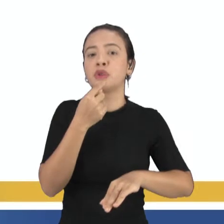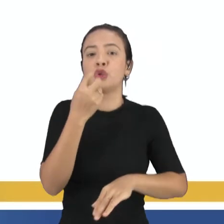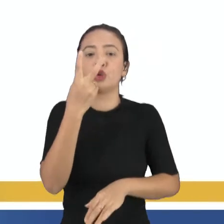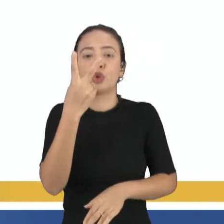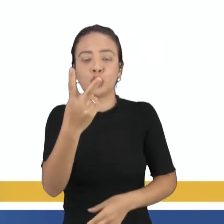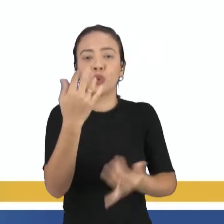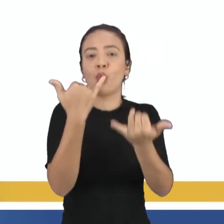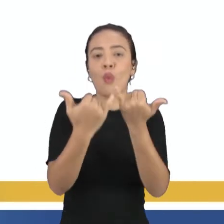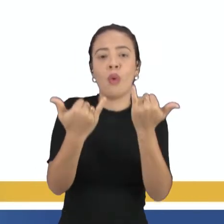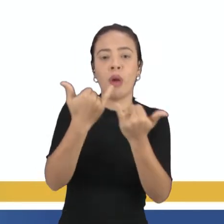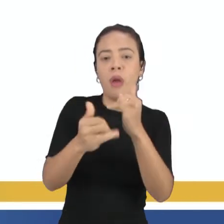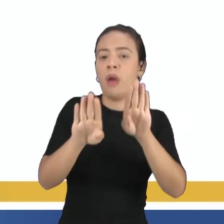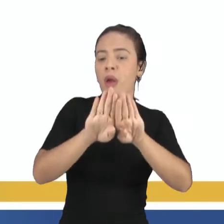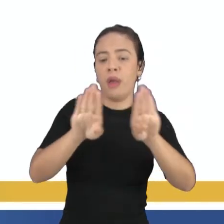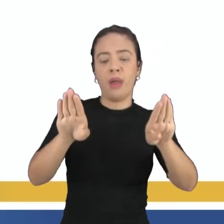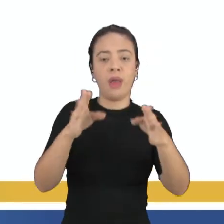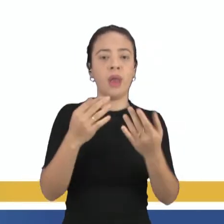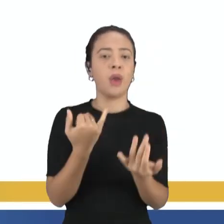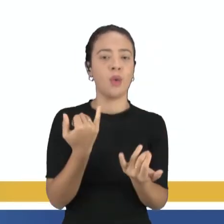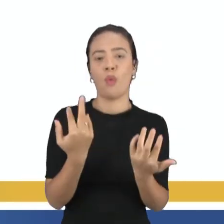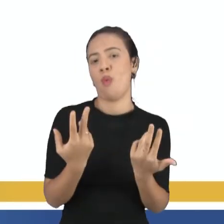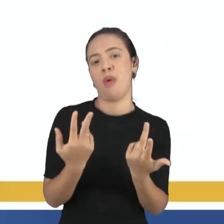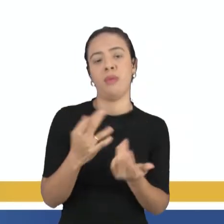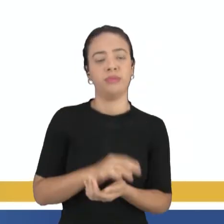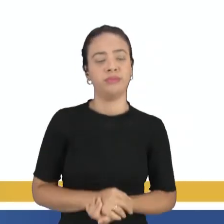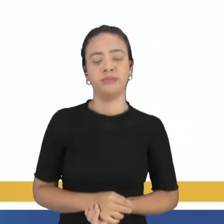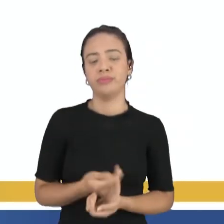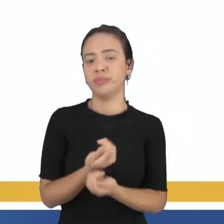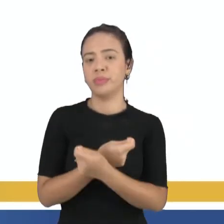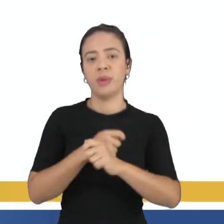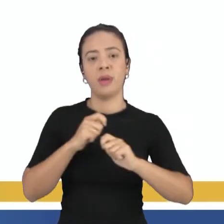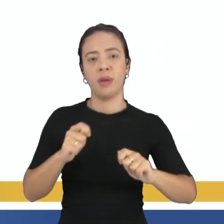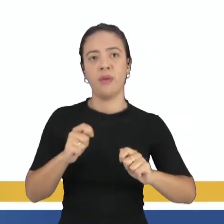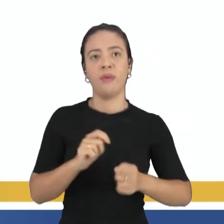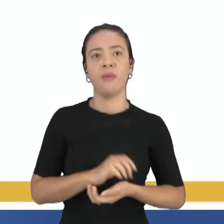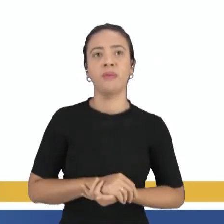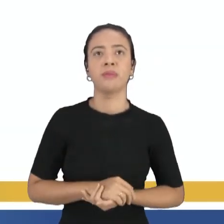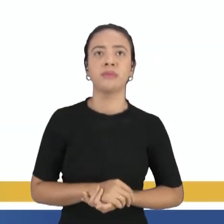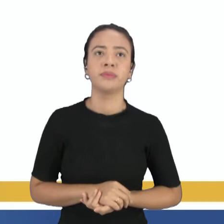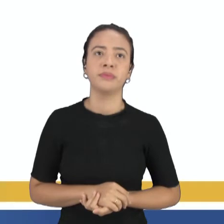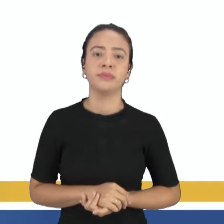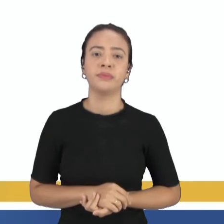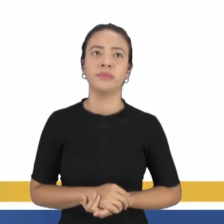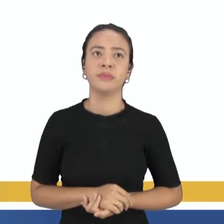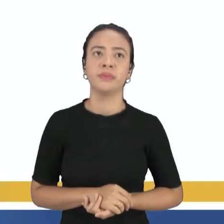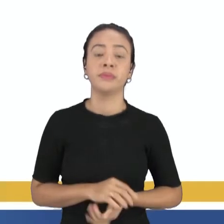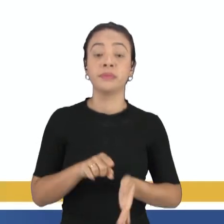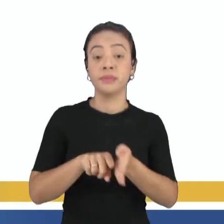duas partes exatamente iguais à espelhada. Ok?